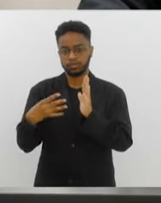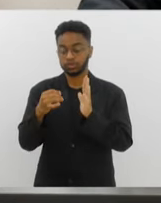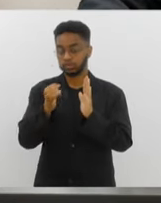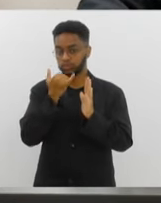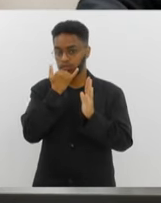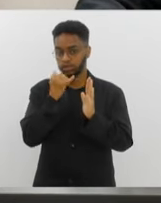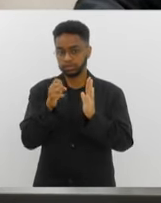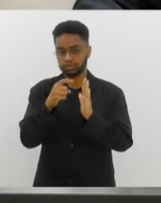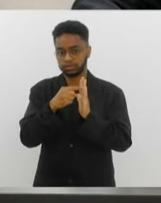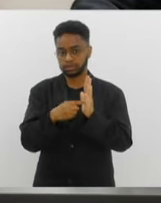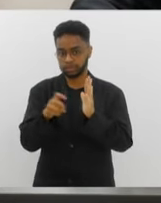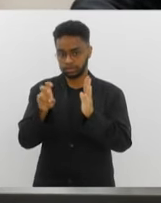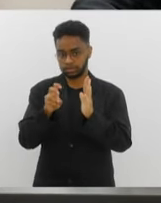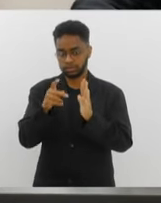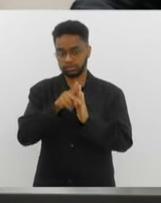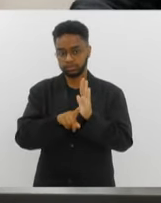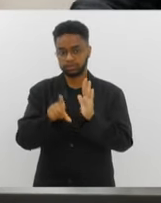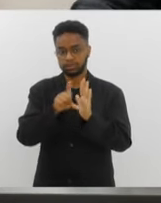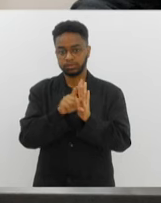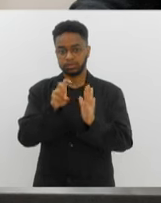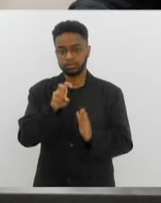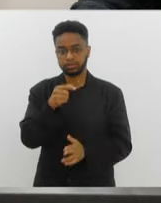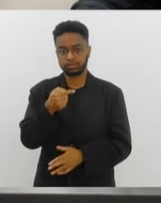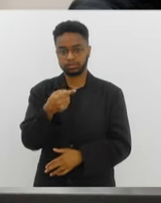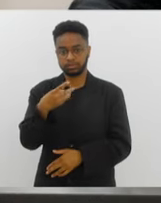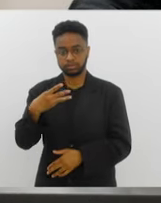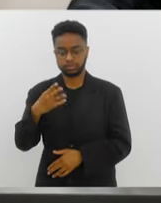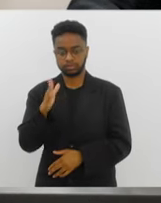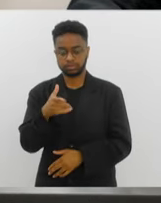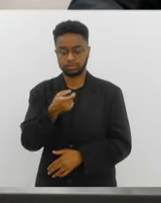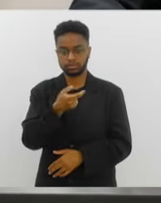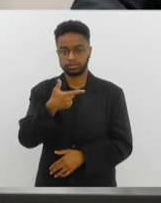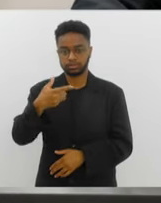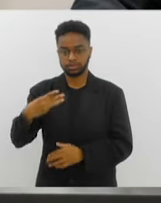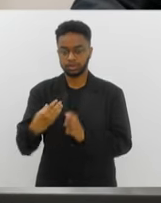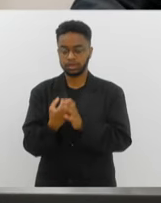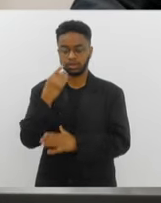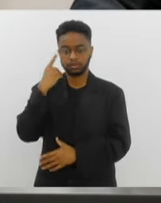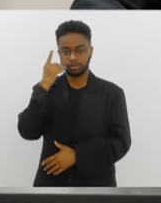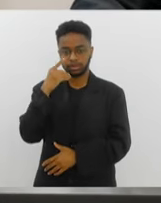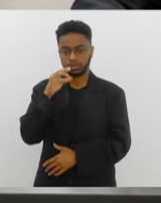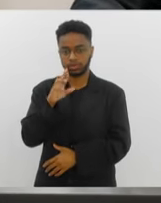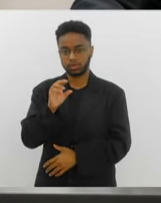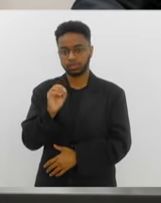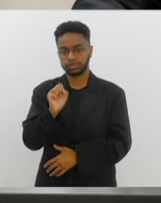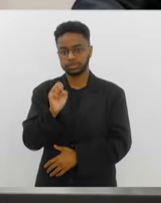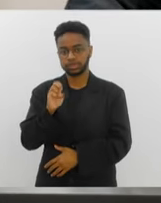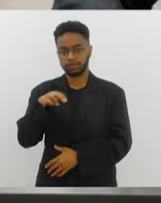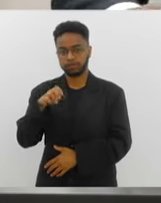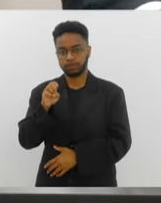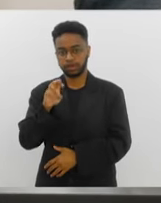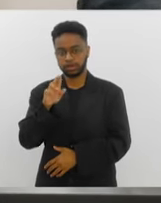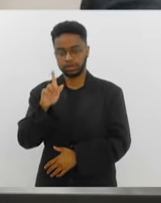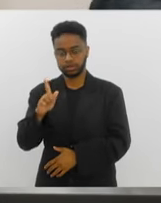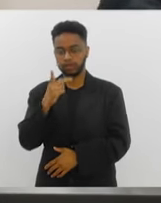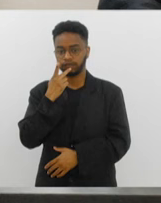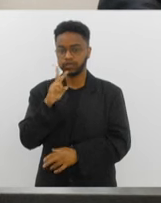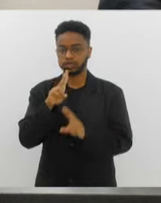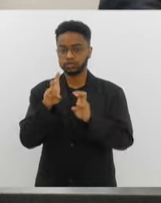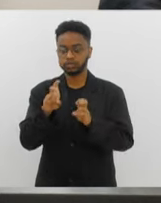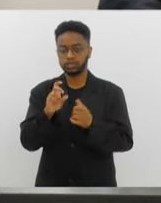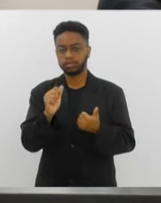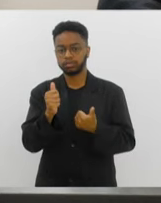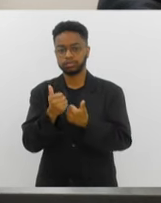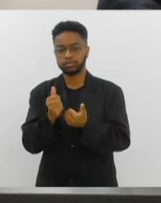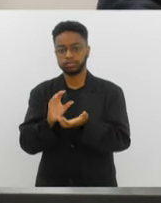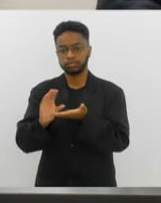item 5 da pauta. Projeto de lei 573 de 23, de autoria do deputado Rosenberg Reis. Dispõe sobre o subsídio do Poder Executivo quanto